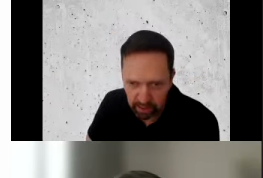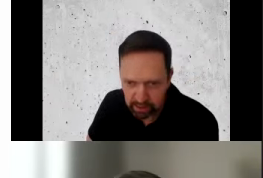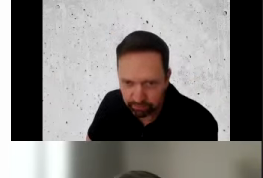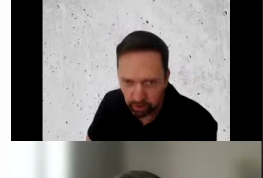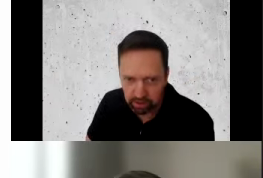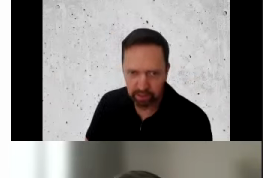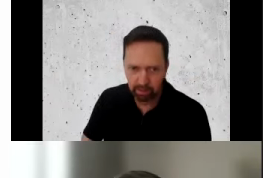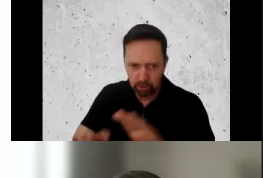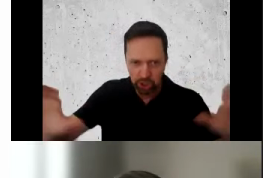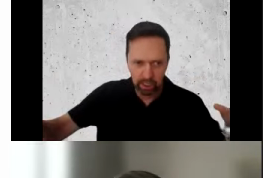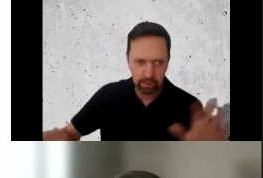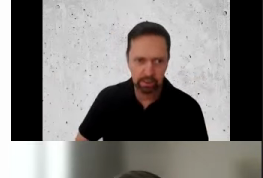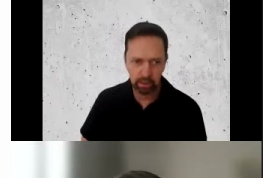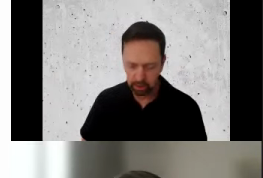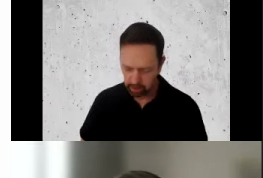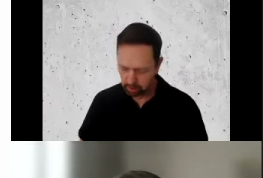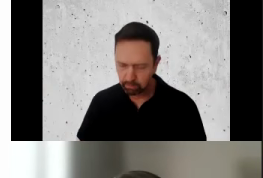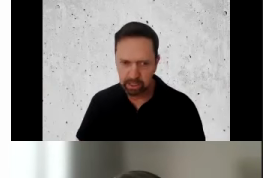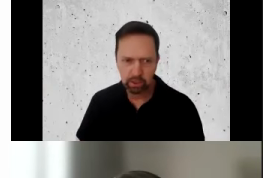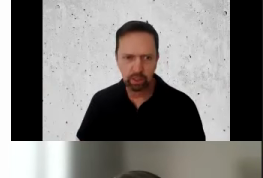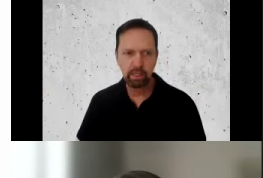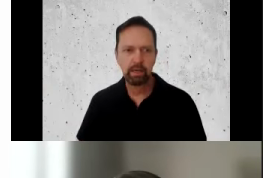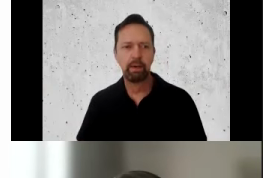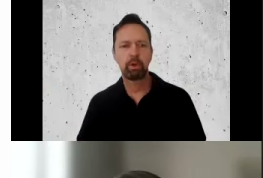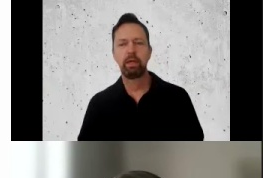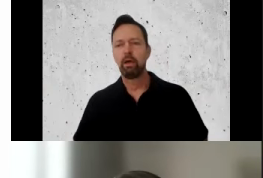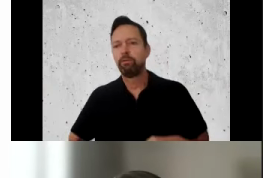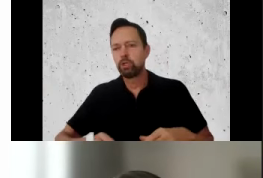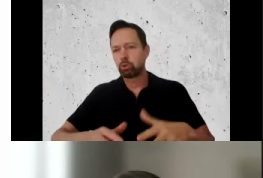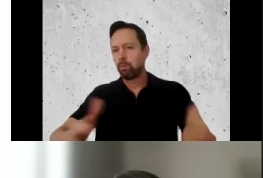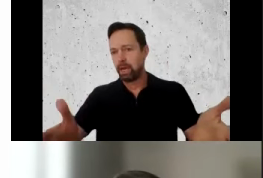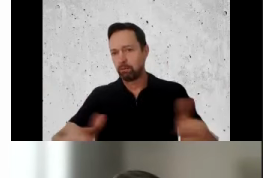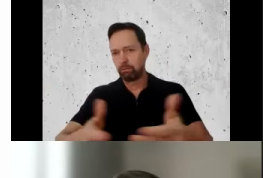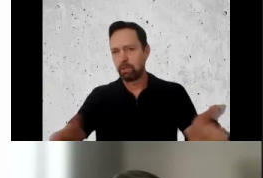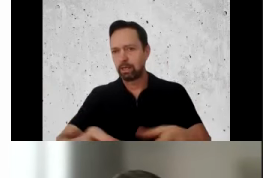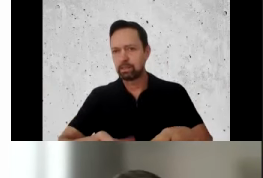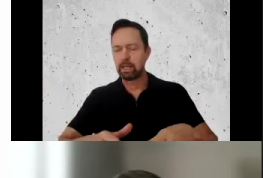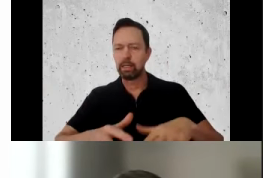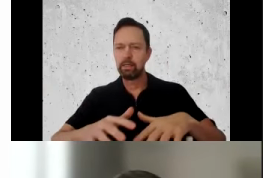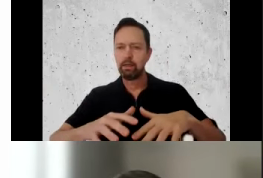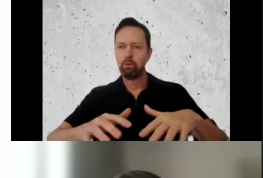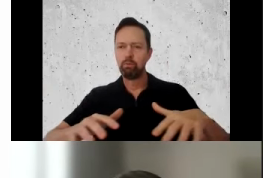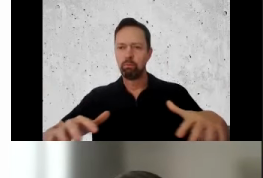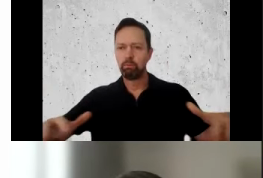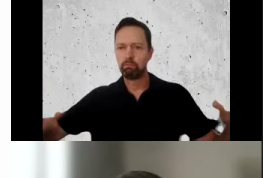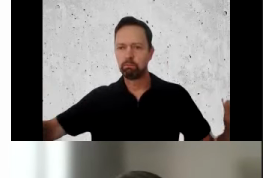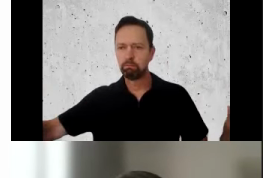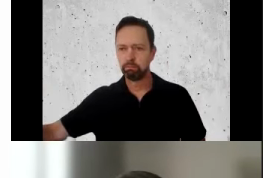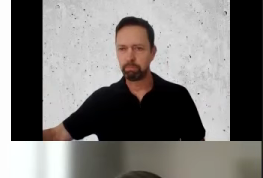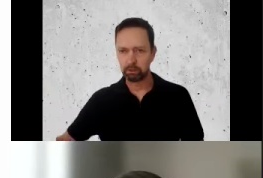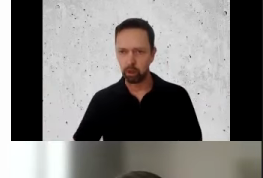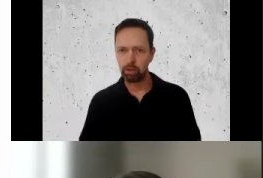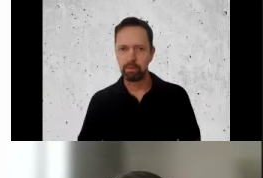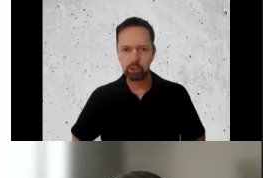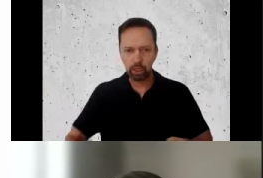você ver essa foto, assim, ela está meio esticada assim, mas isso aqui é porque foi descoberto no Texas ali